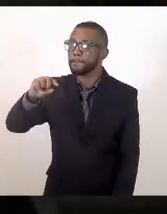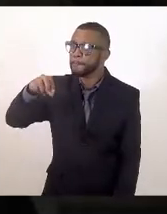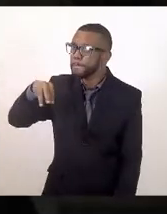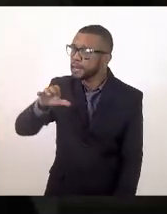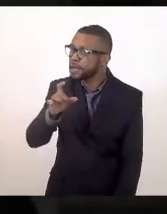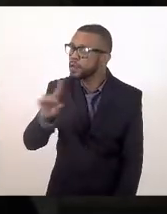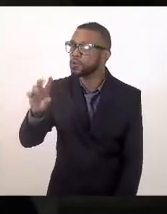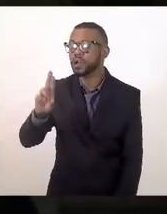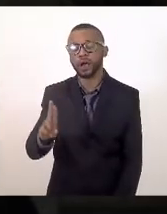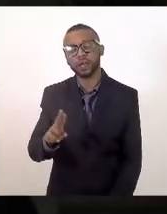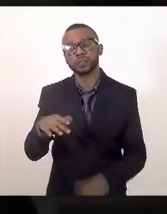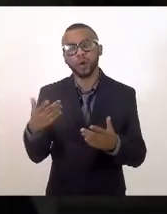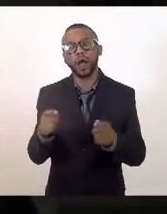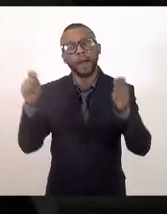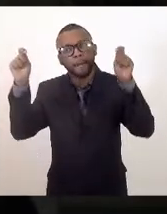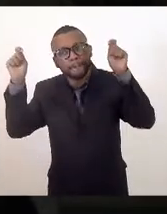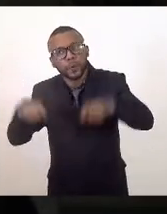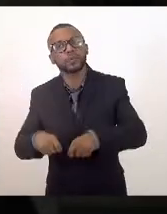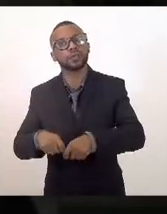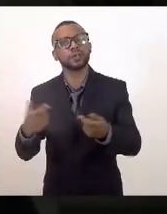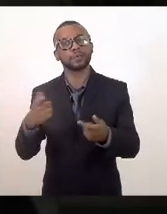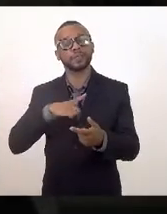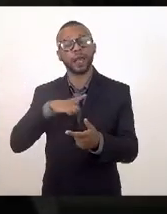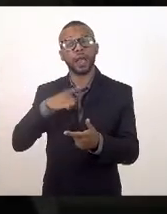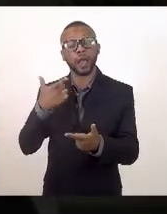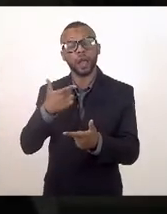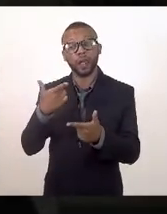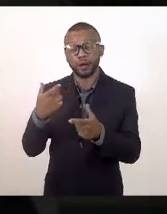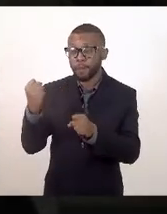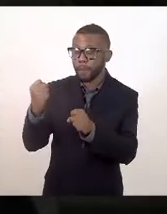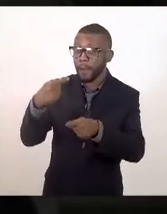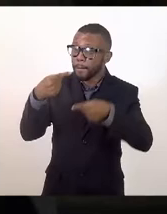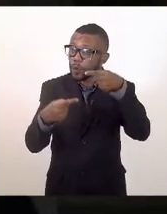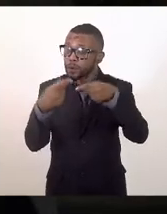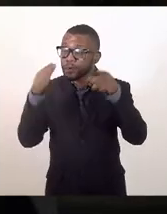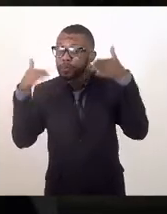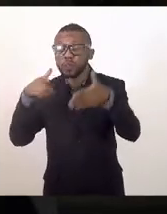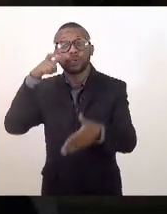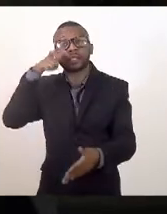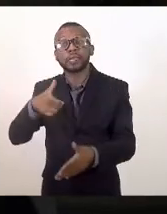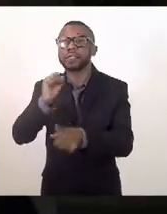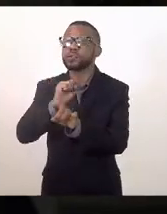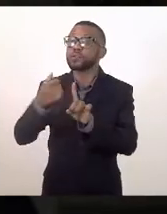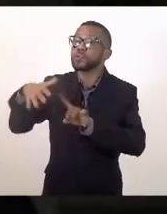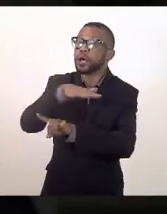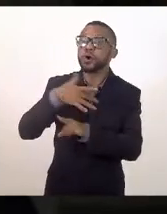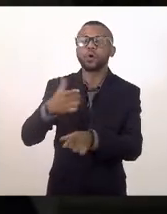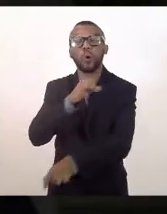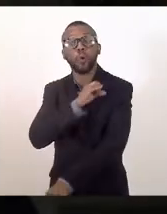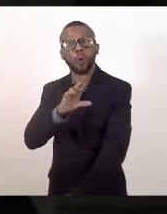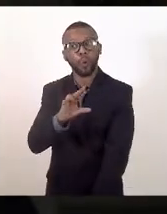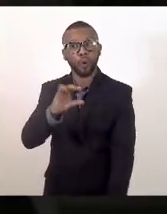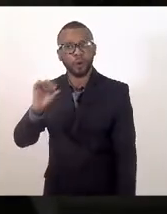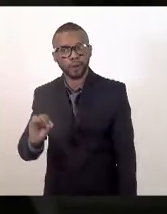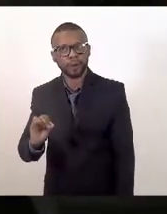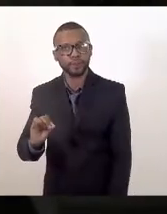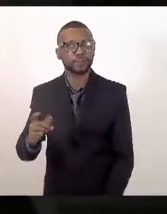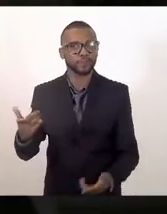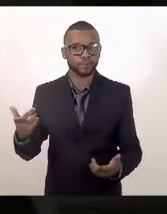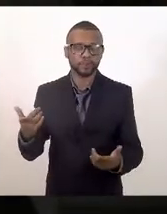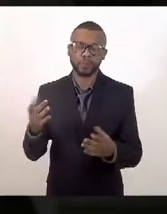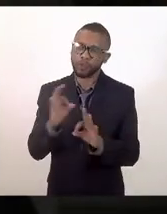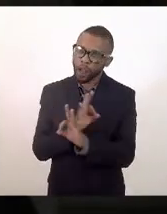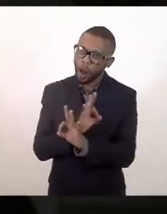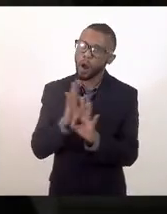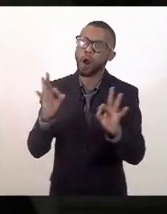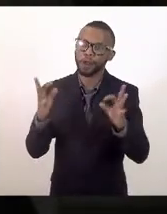possível desencadear políticas de habitação de interesse social com esses recursos. E, aliás, o Estado do Rio de Janeiro várias